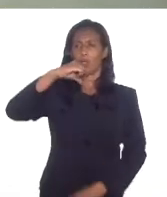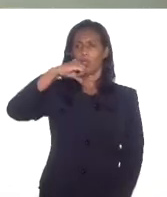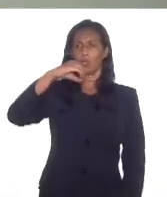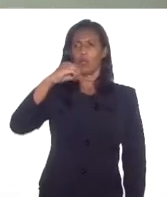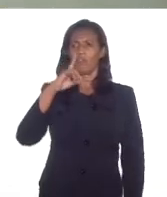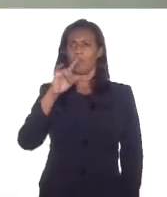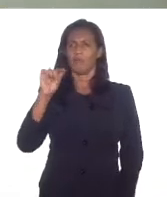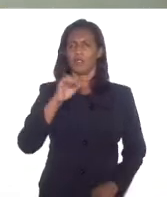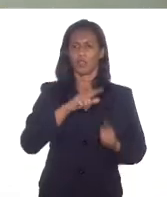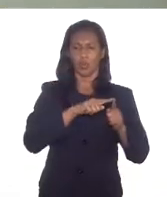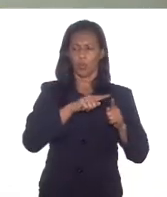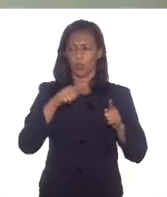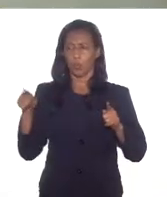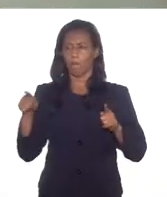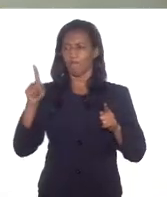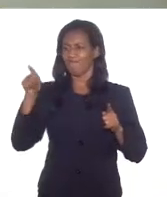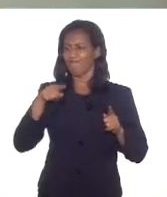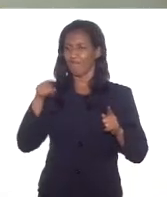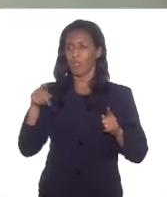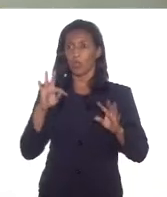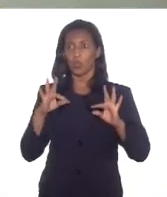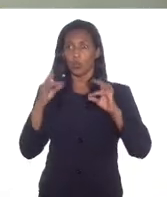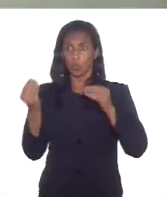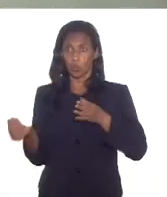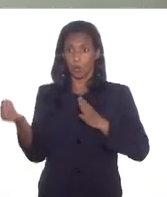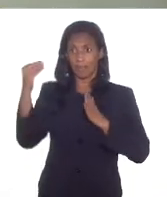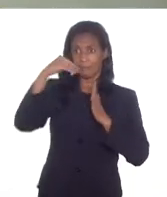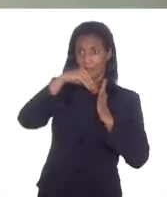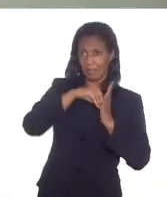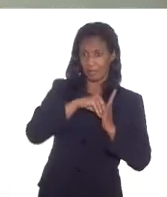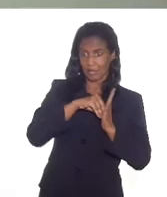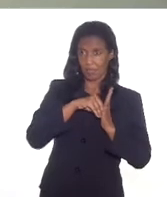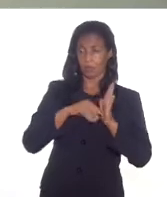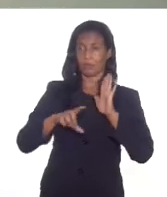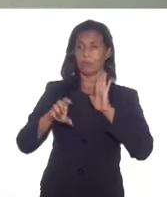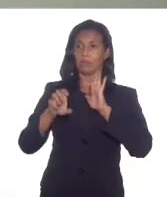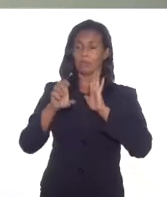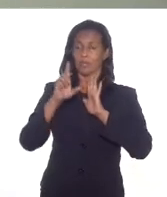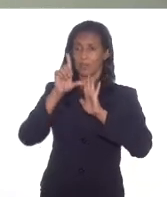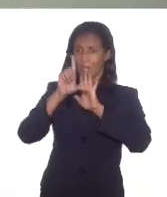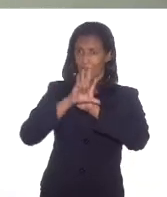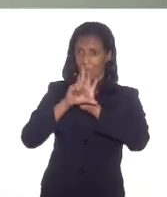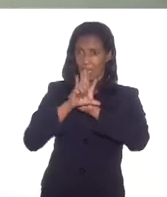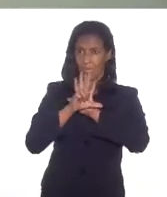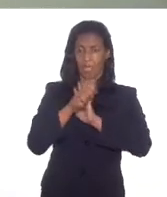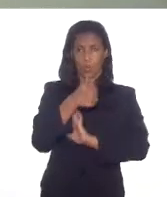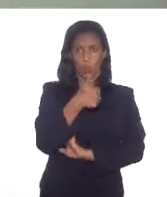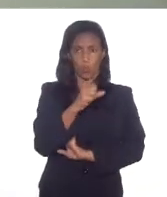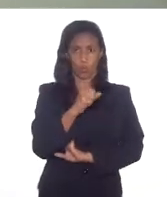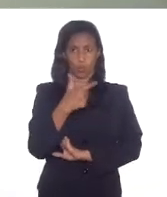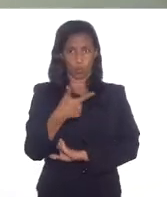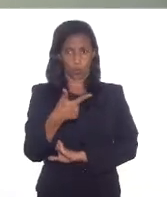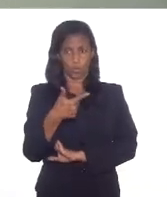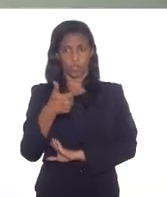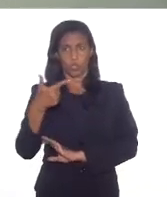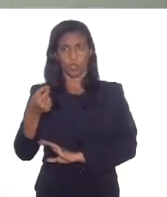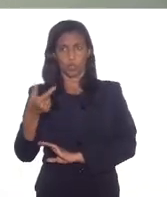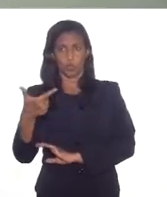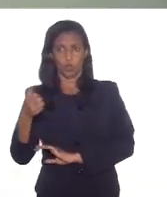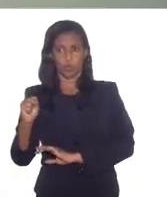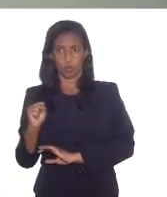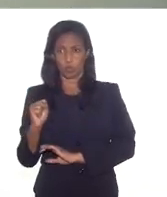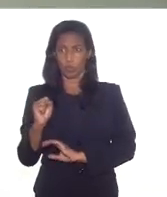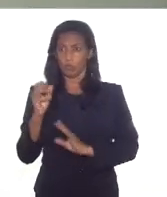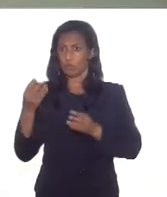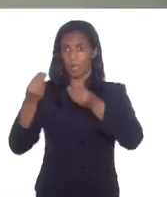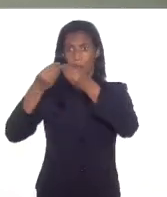dias. Então, tudo o que está dentro dessa lei complementar 182 de 2018 já